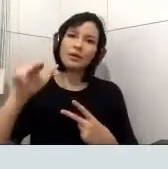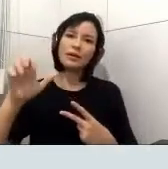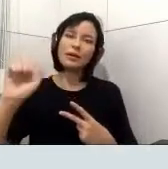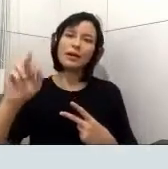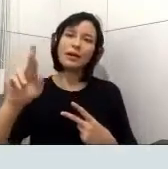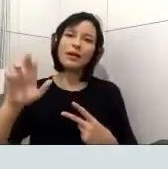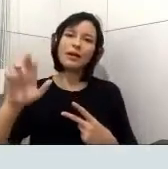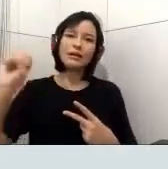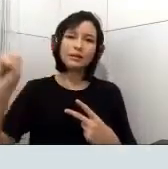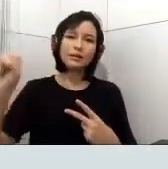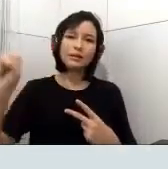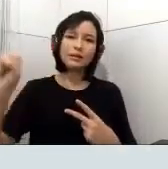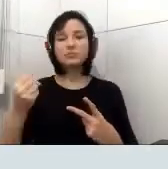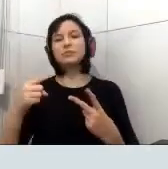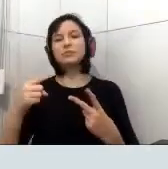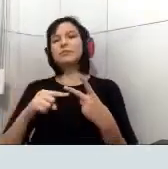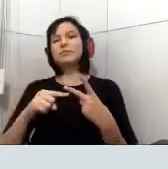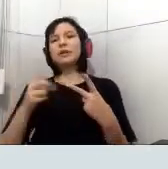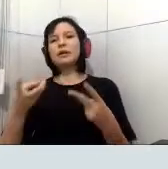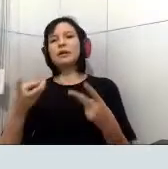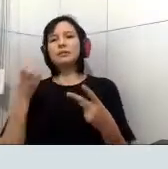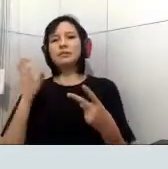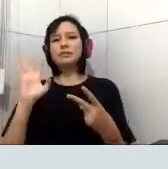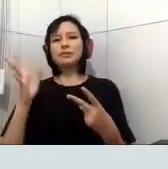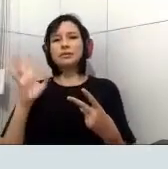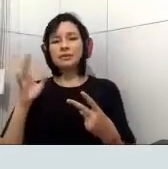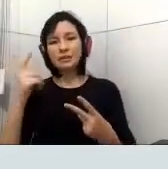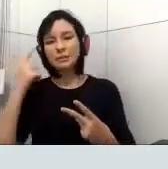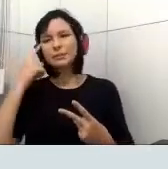faculdade. Aí você já imagina a loucura.